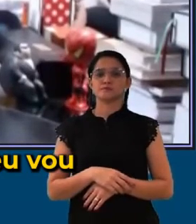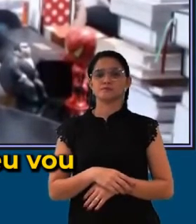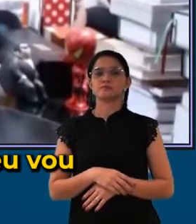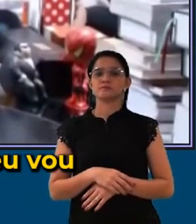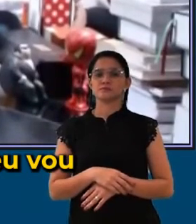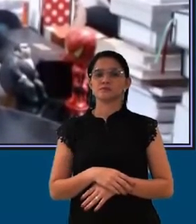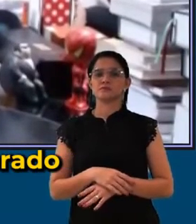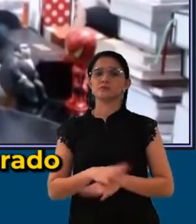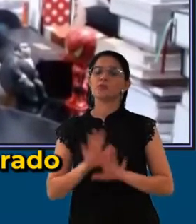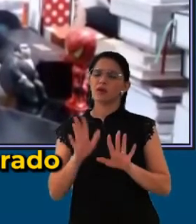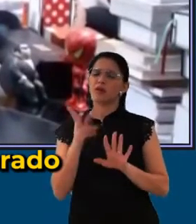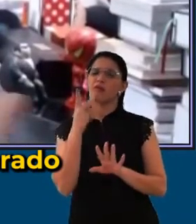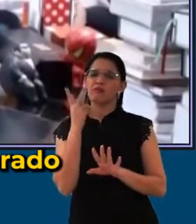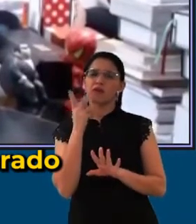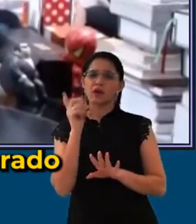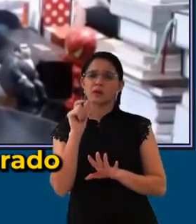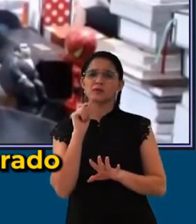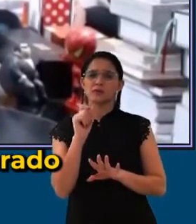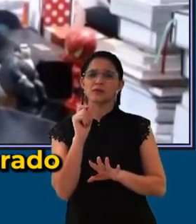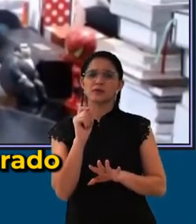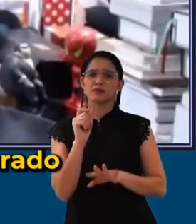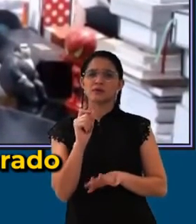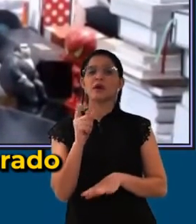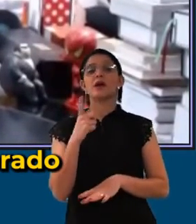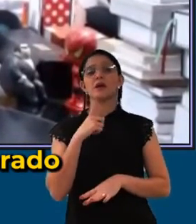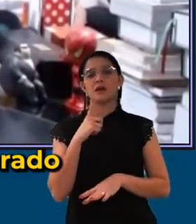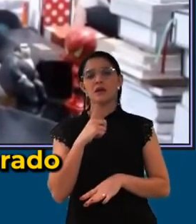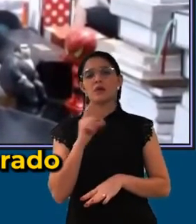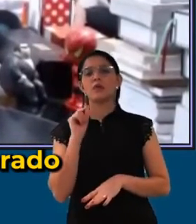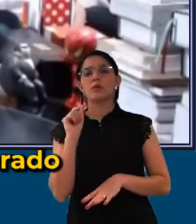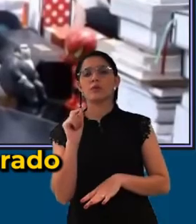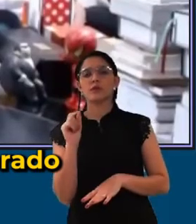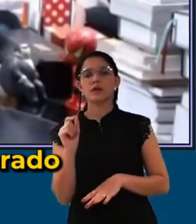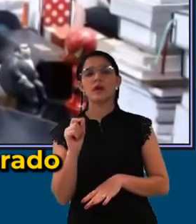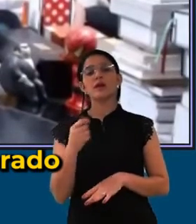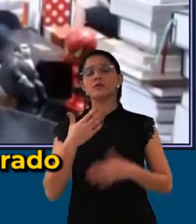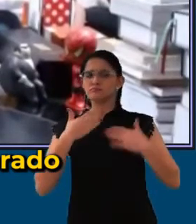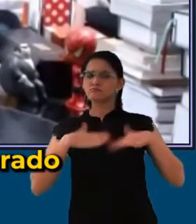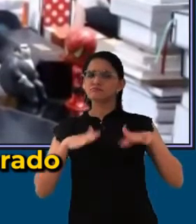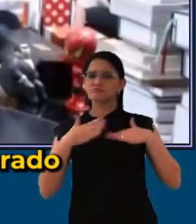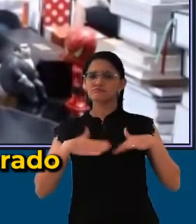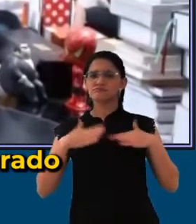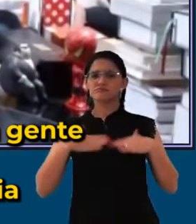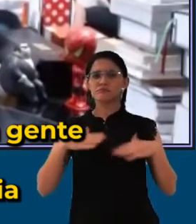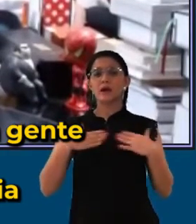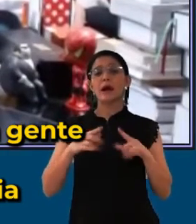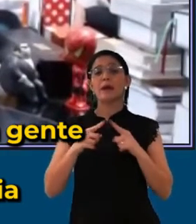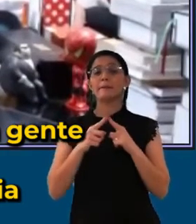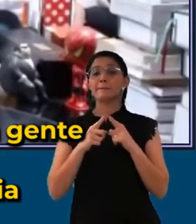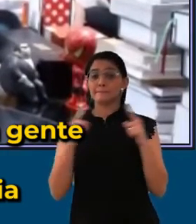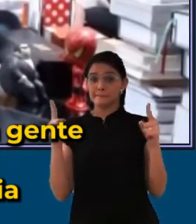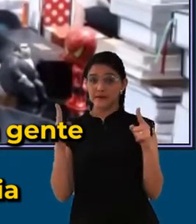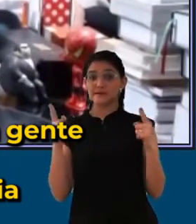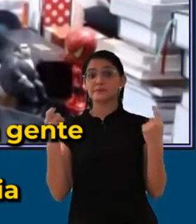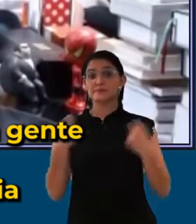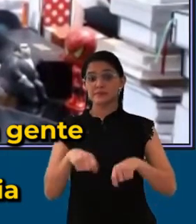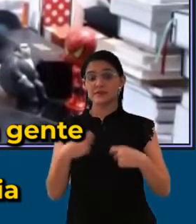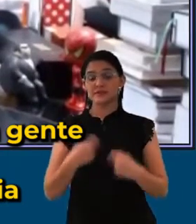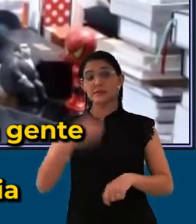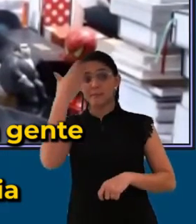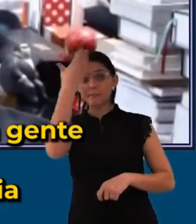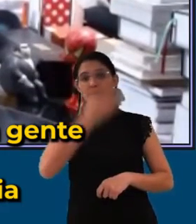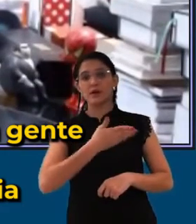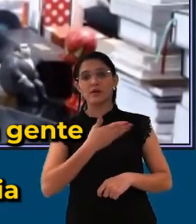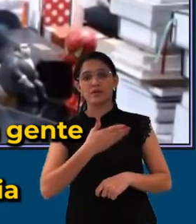dizer para vocês que eu sou bastante razoável, bastante ponderado com isso daí, mas eu